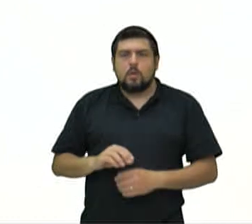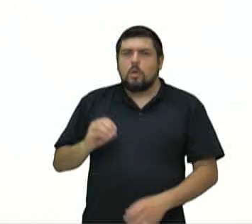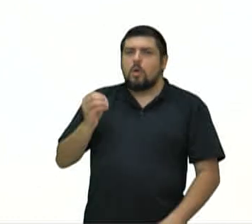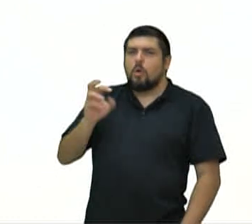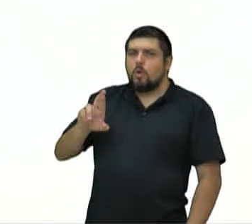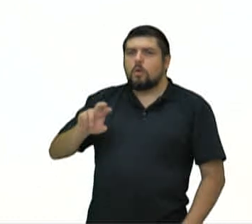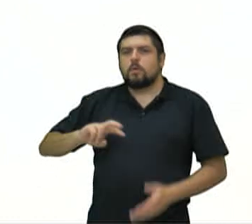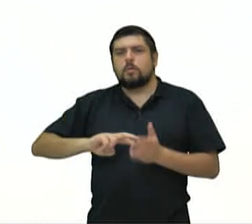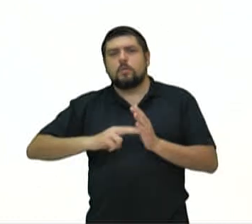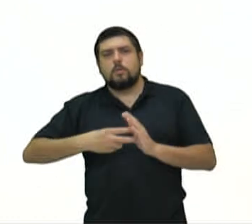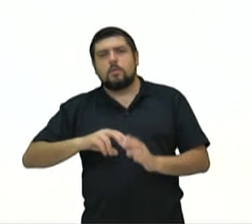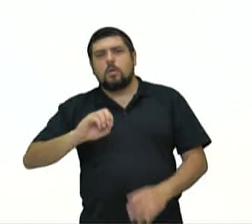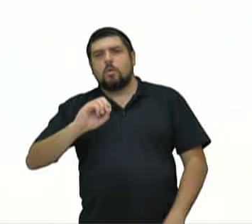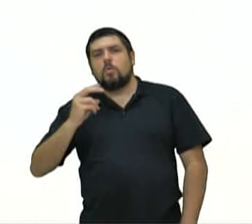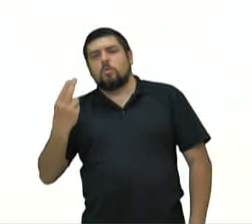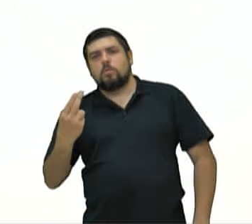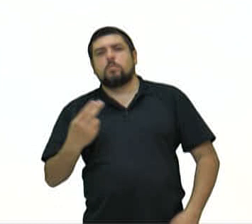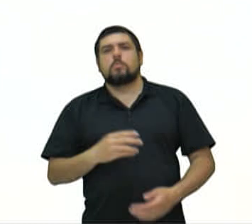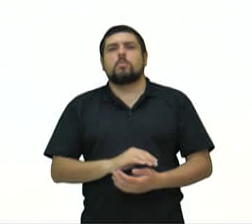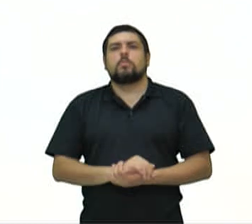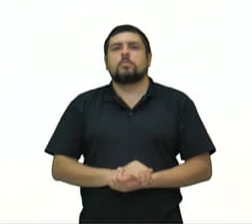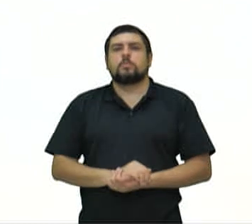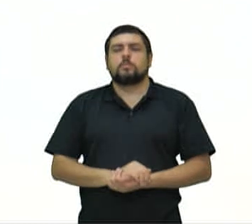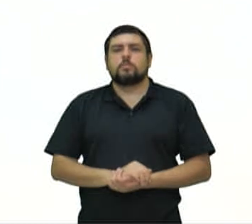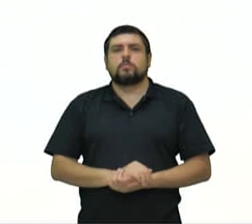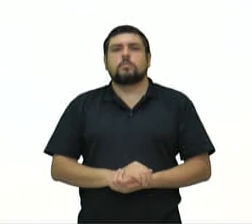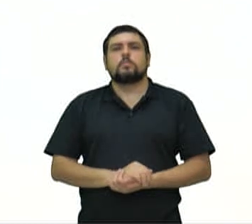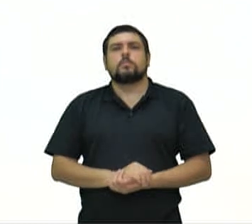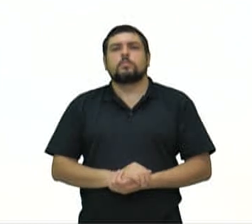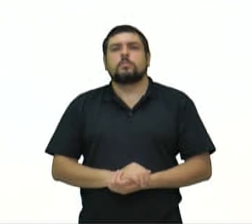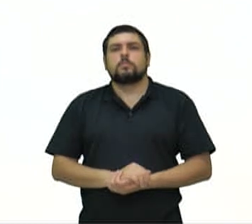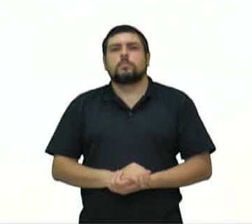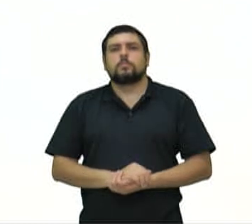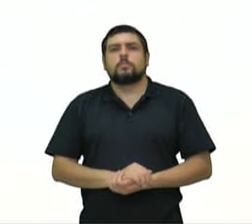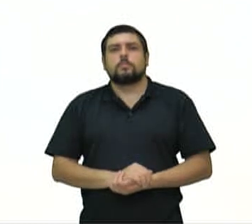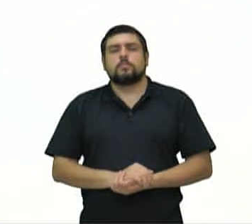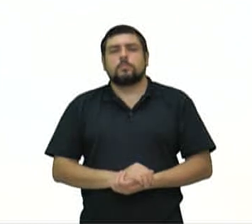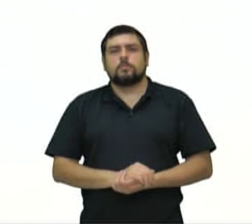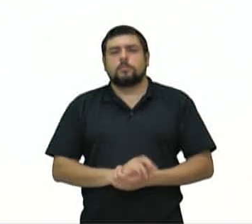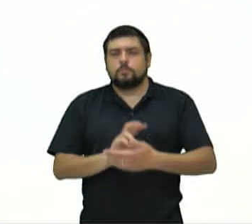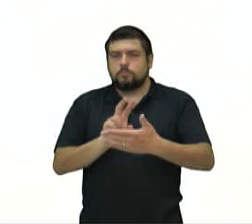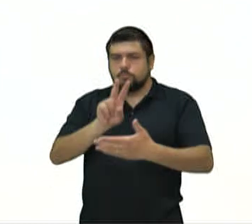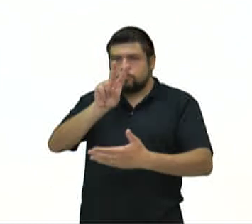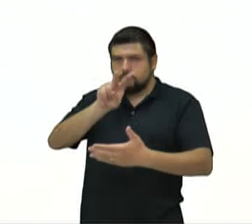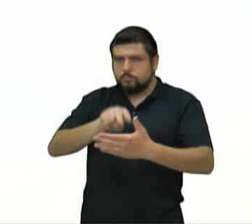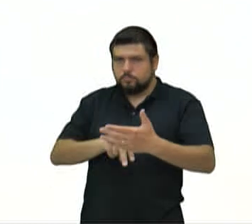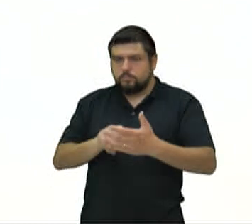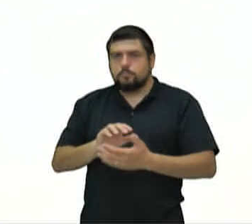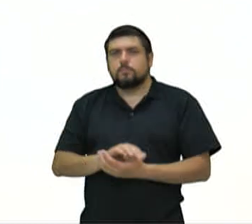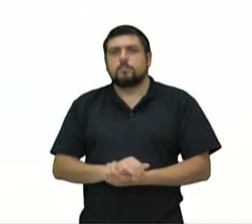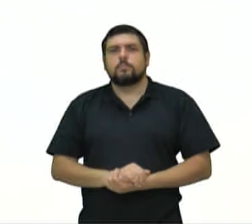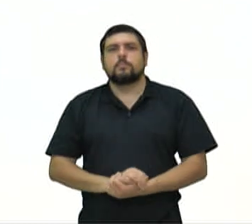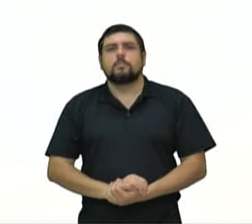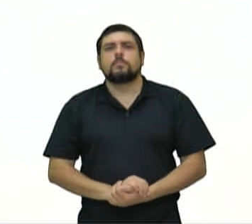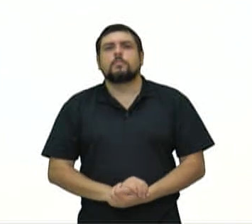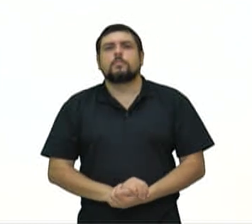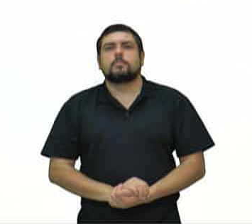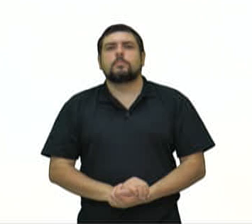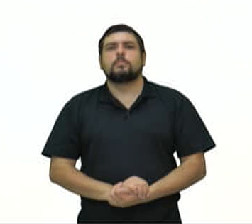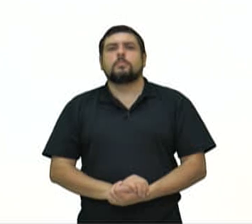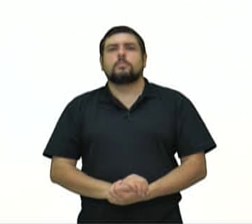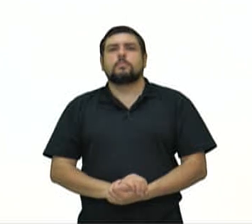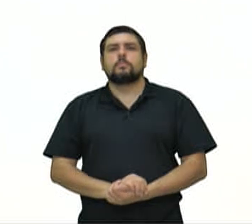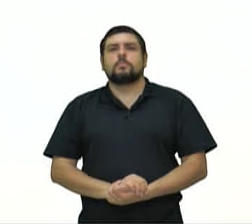the rules. Rules aqui são regras. You are not allowed to touch the ball with your hands. You are the